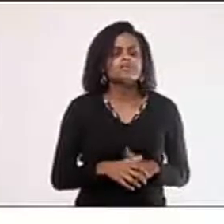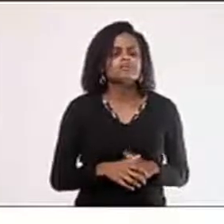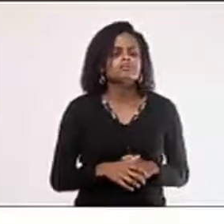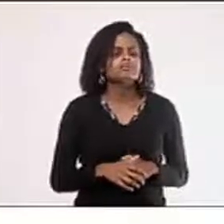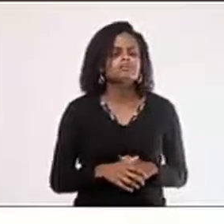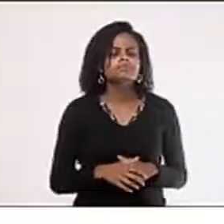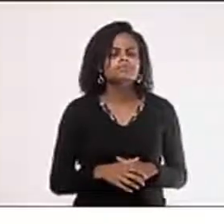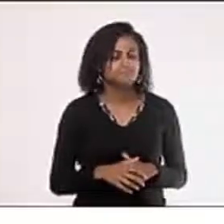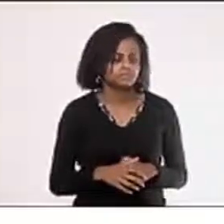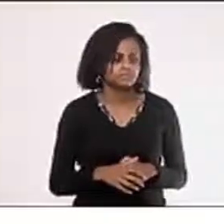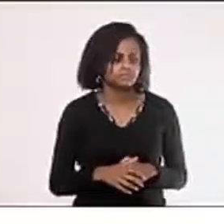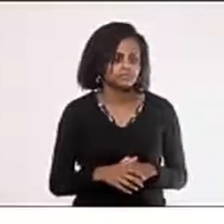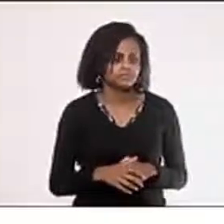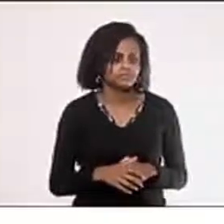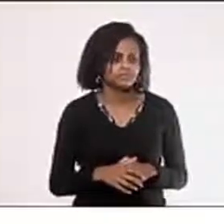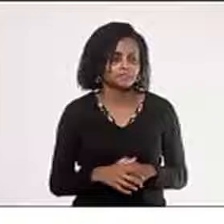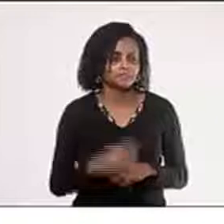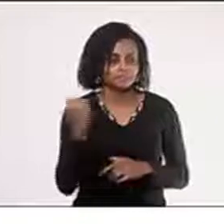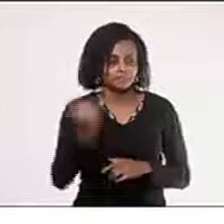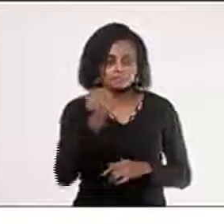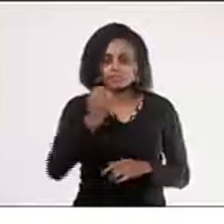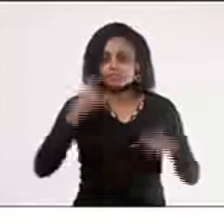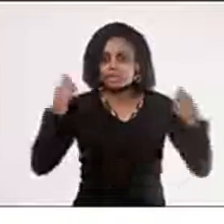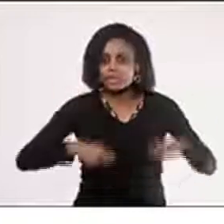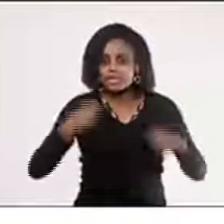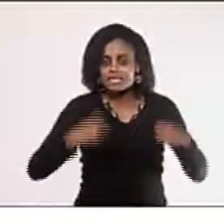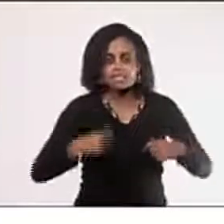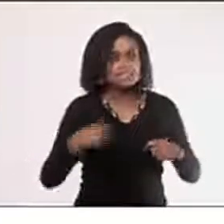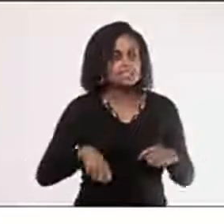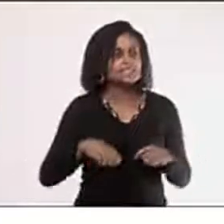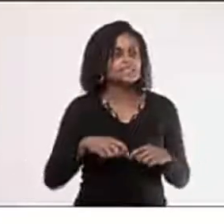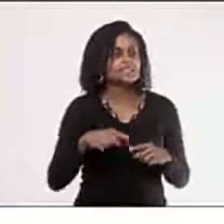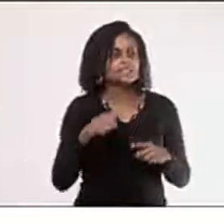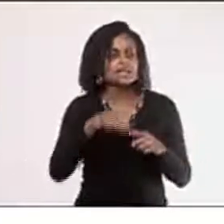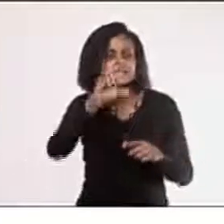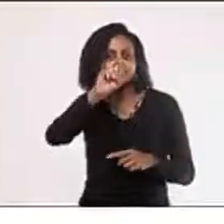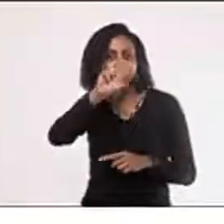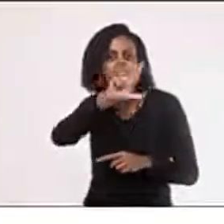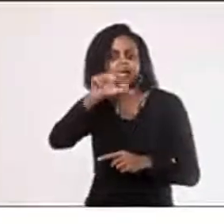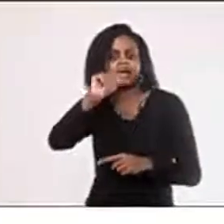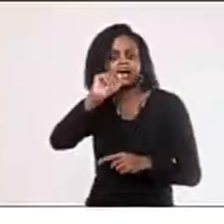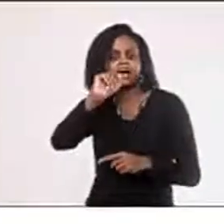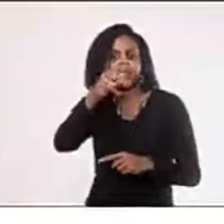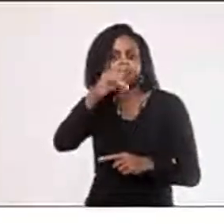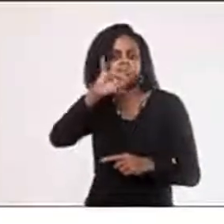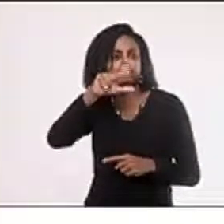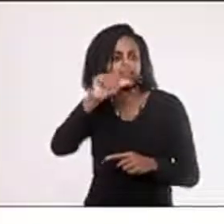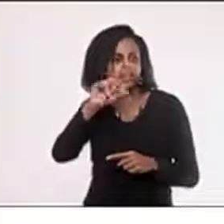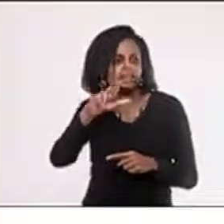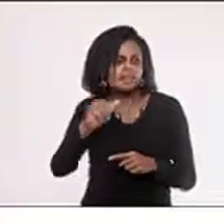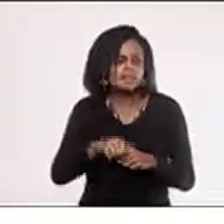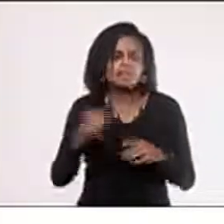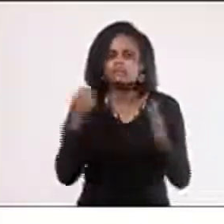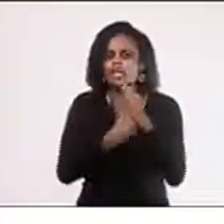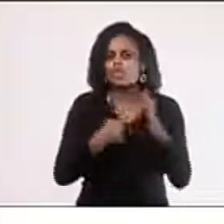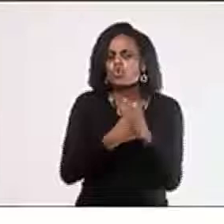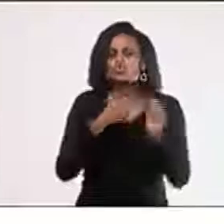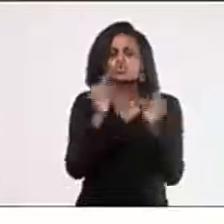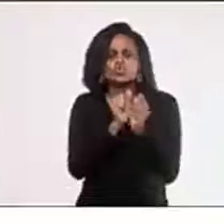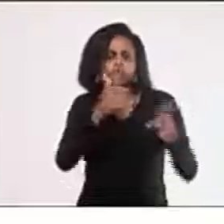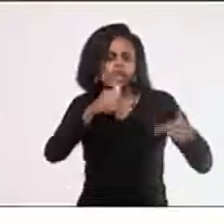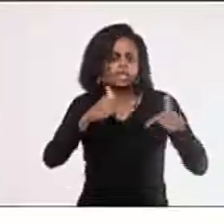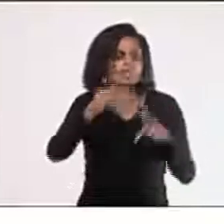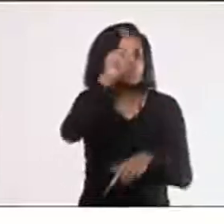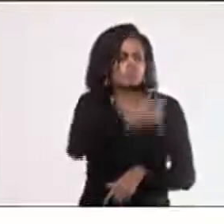milícia da população. É preciso, sim, cerrar fileiras na luta. Estou lado a lado com os trabalhadores, com os